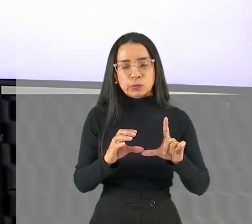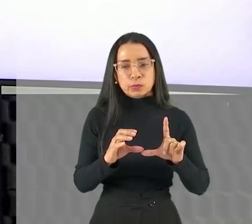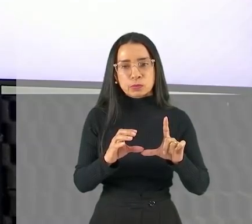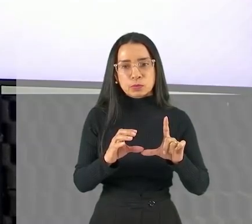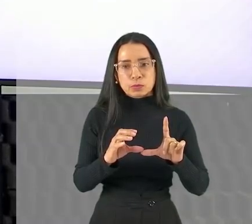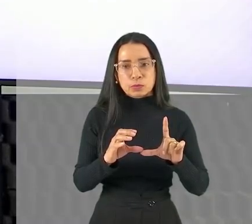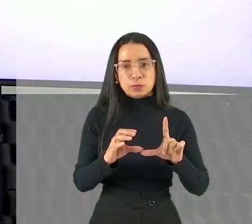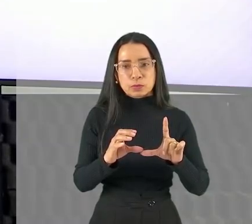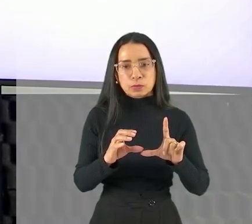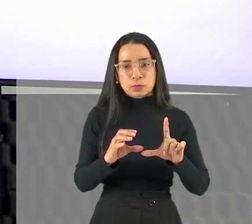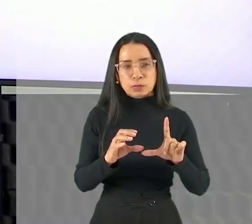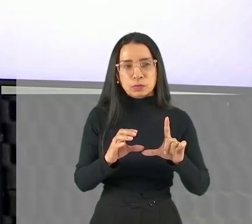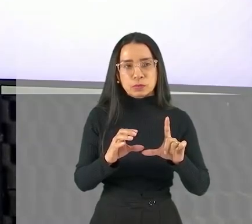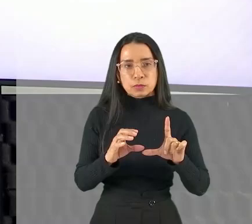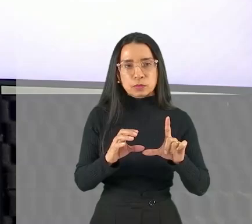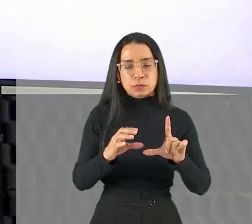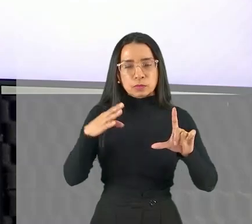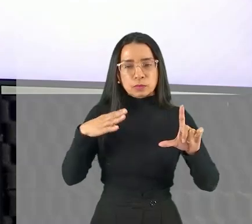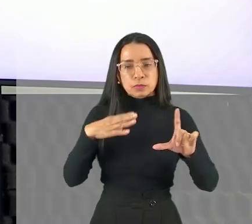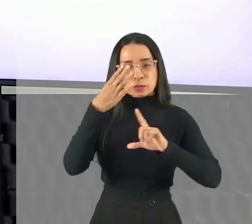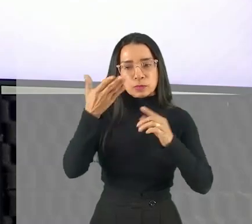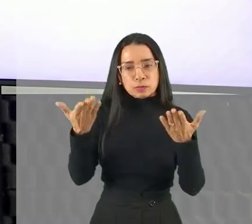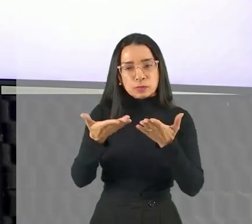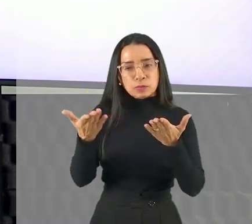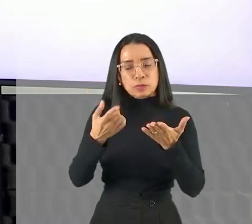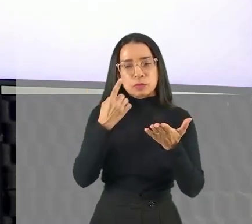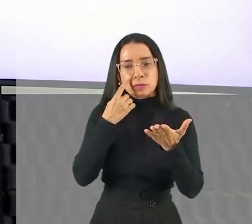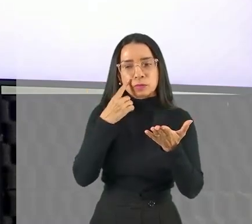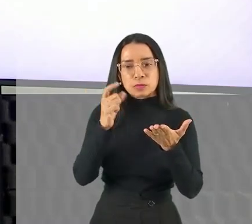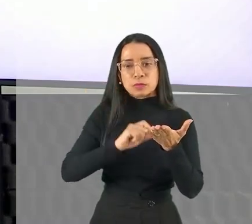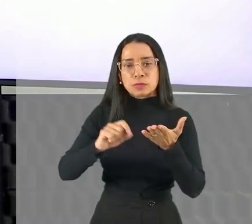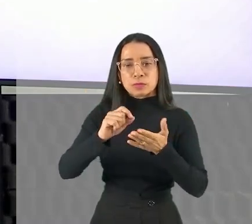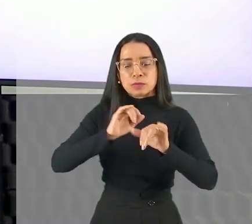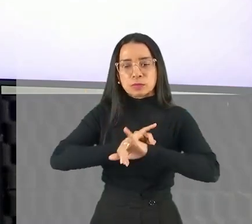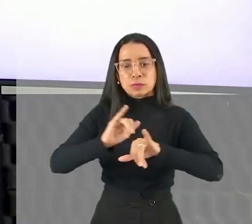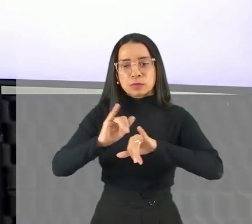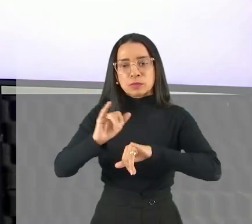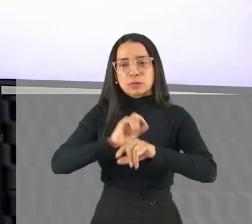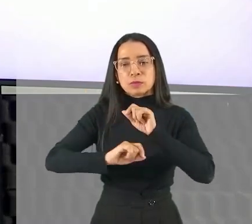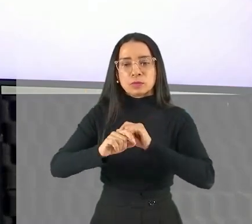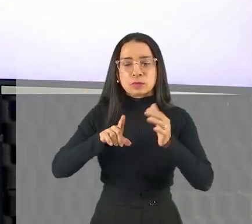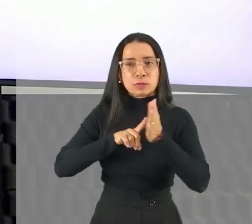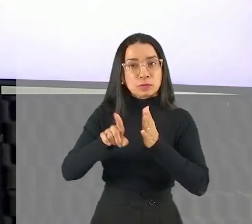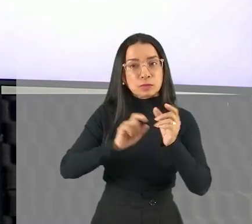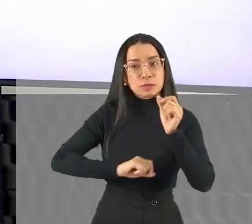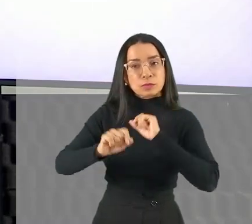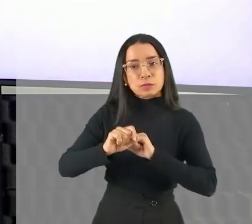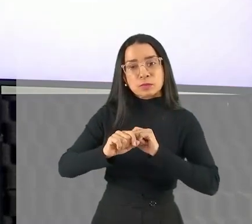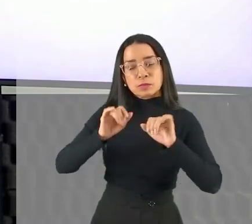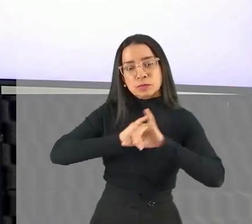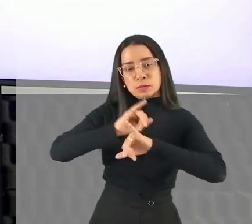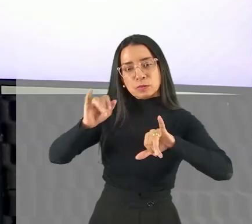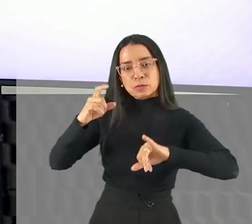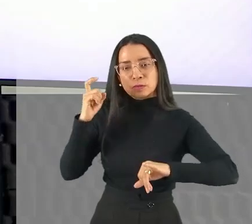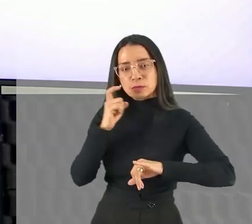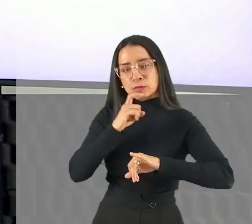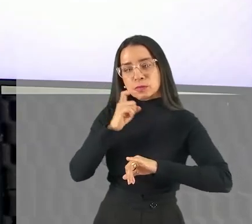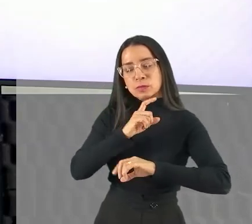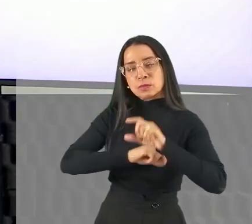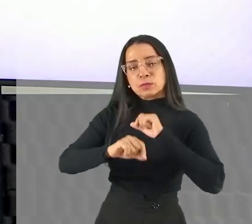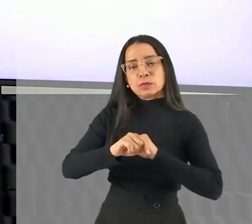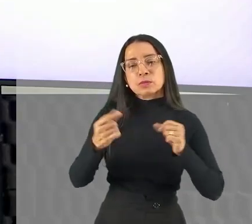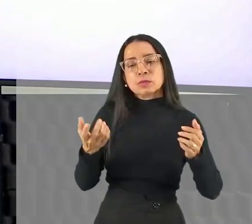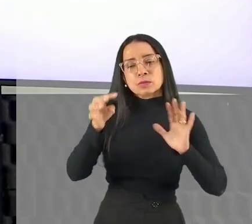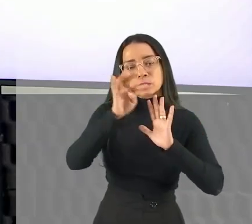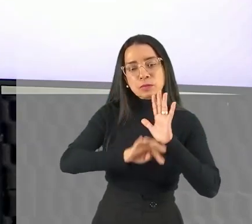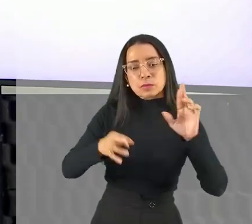informações recebidas, né? Principalmente atualmente que a gente vê muita informação, a questão de fake news. Então esse texto está diretamente